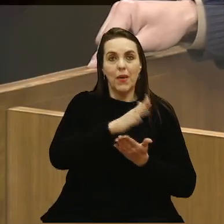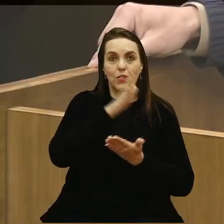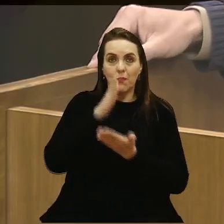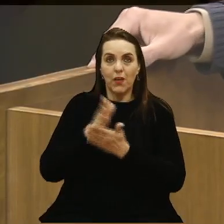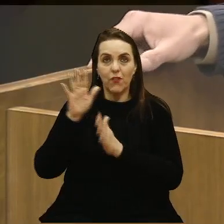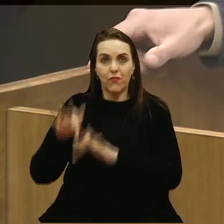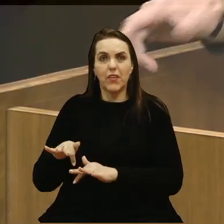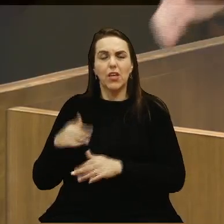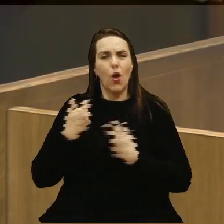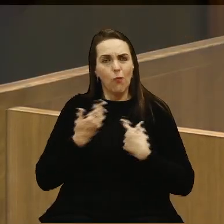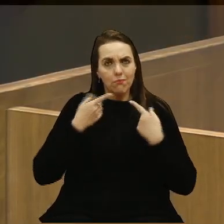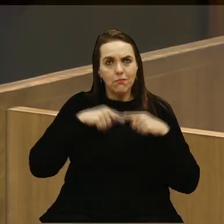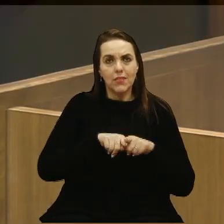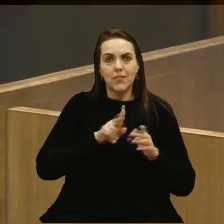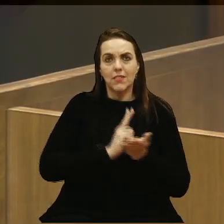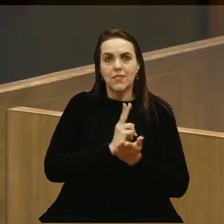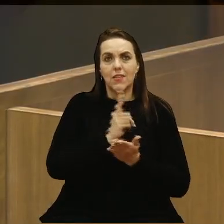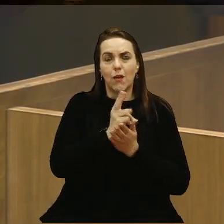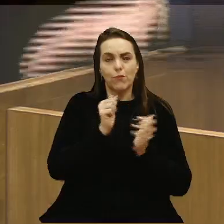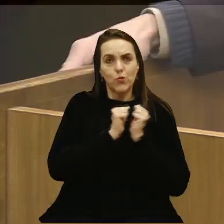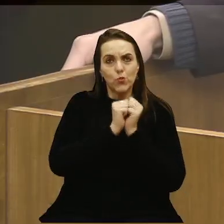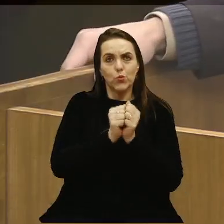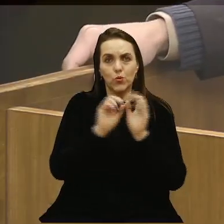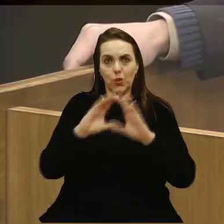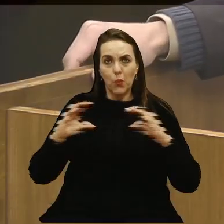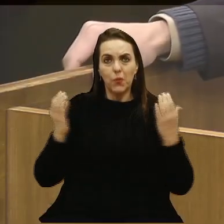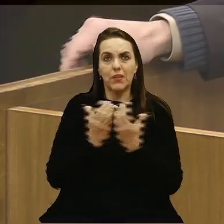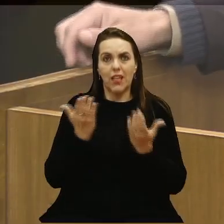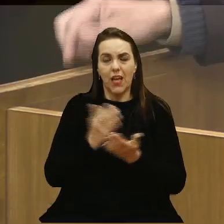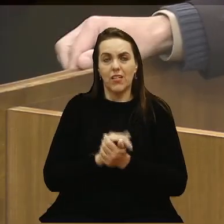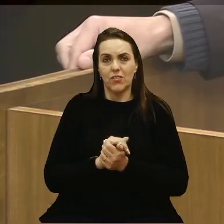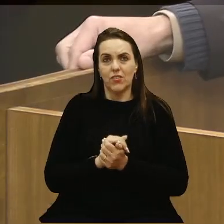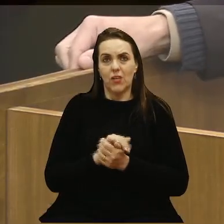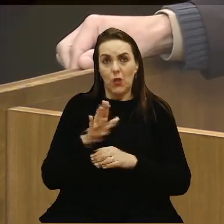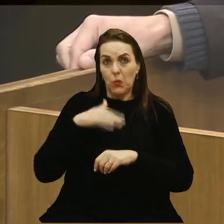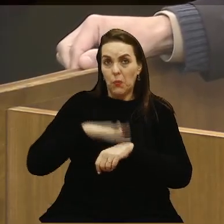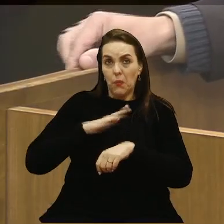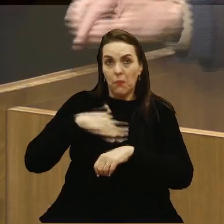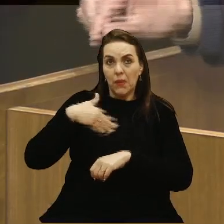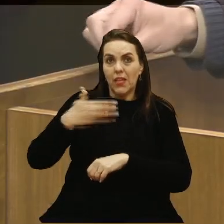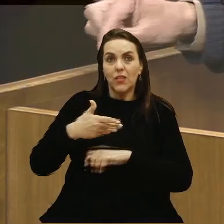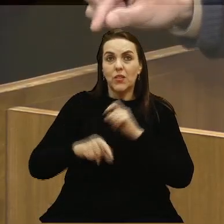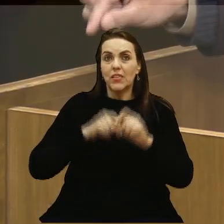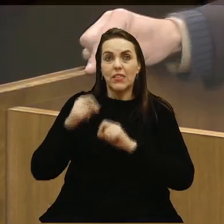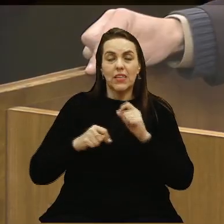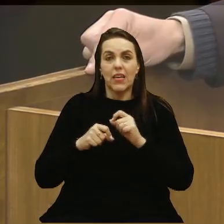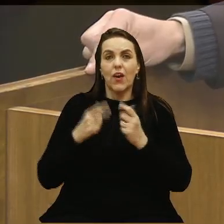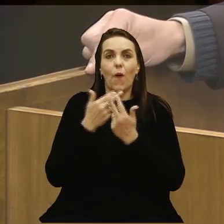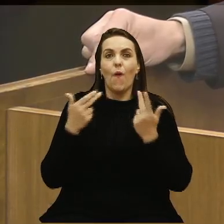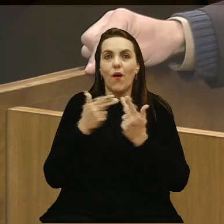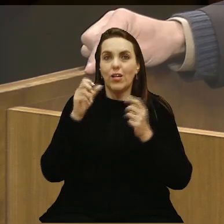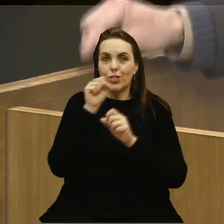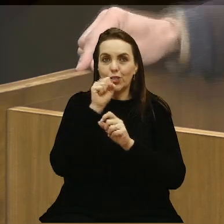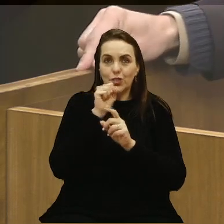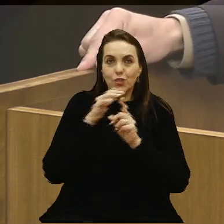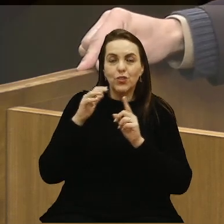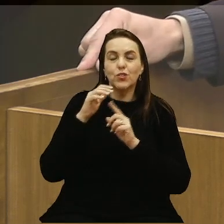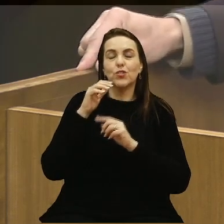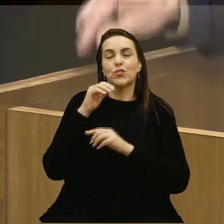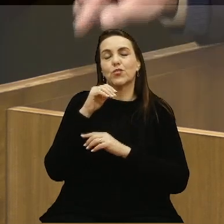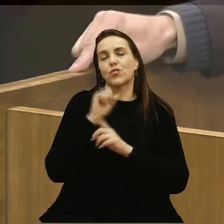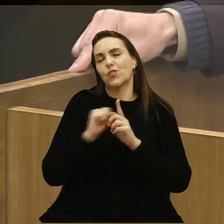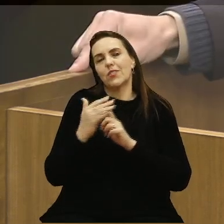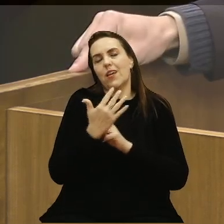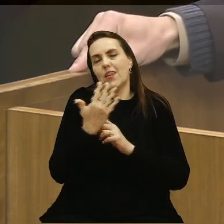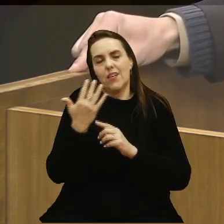sou parceiro, estarei sempre junto da comunidade quando se trata de causas sociais,